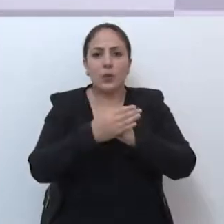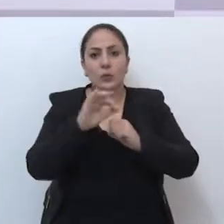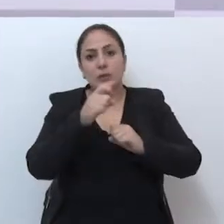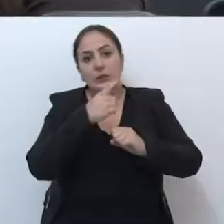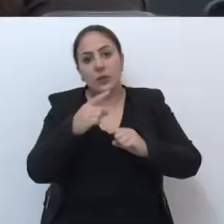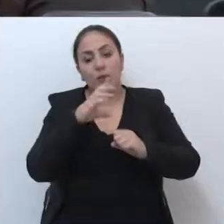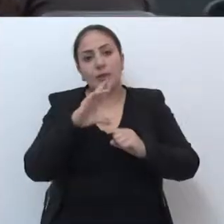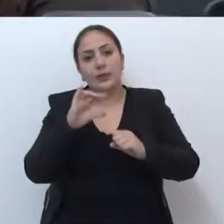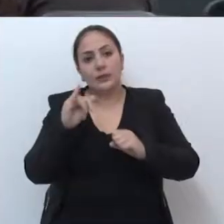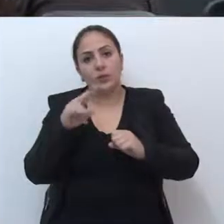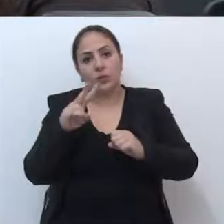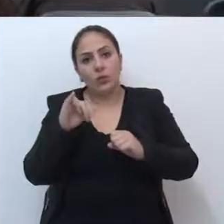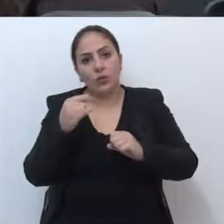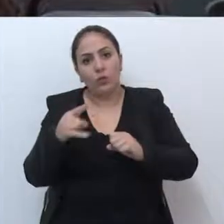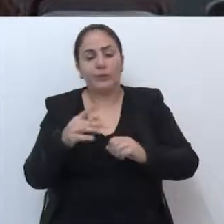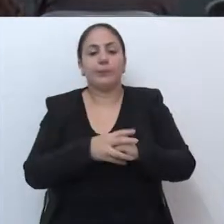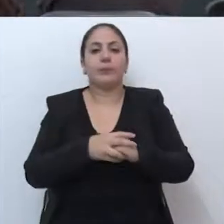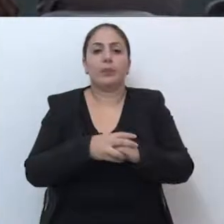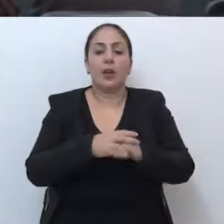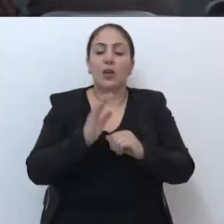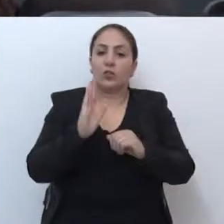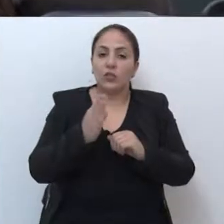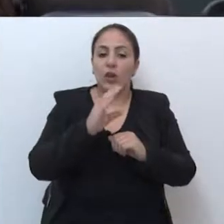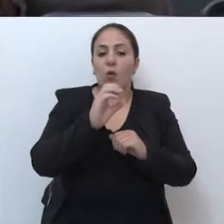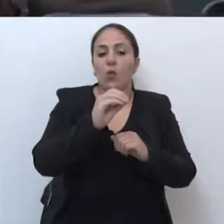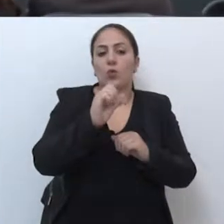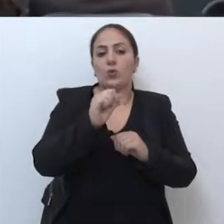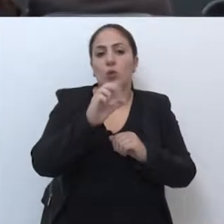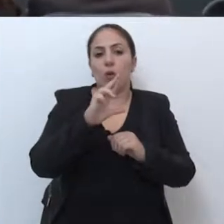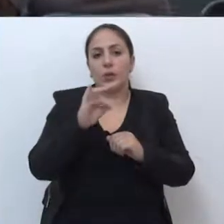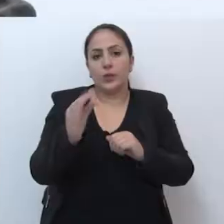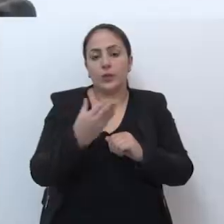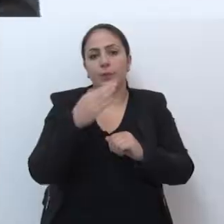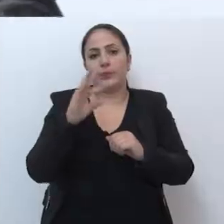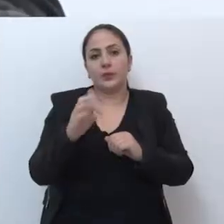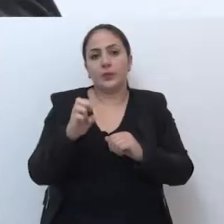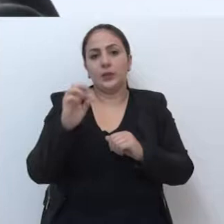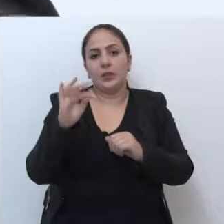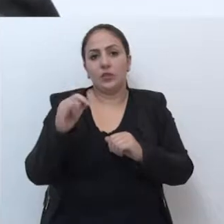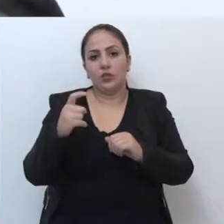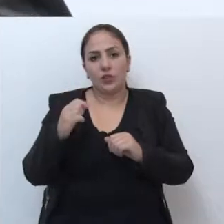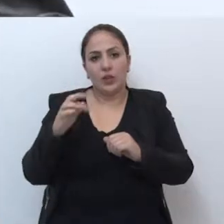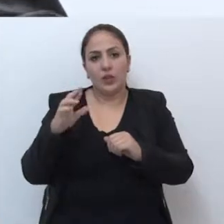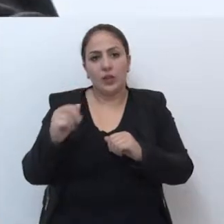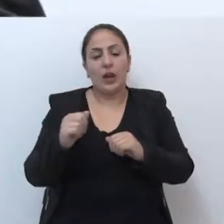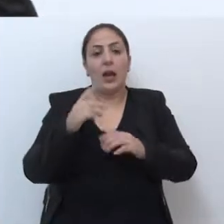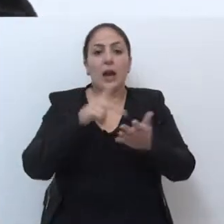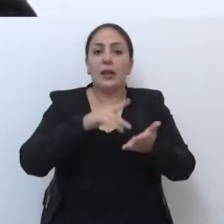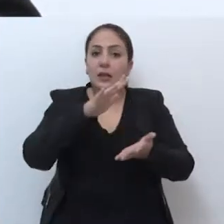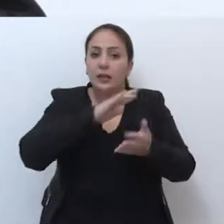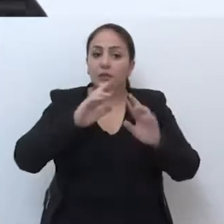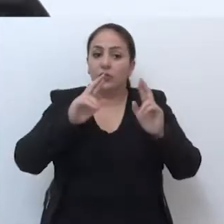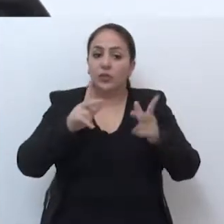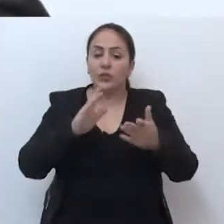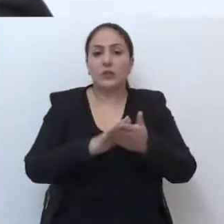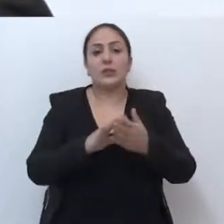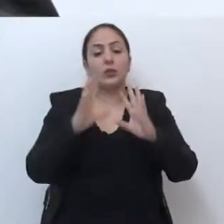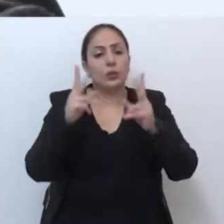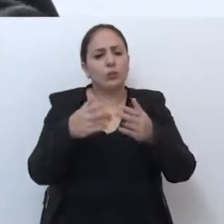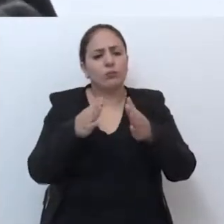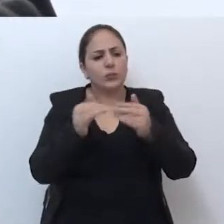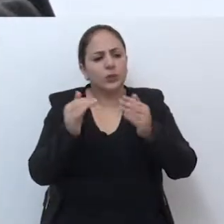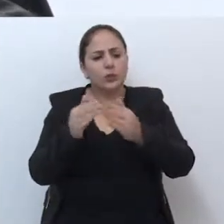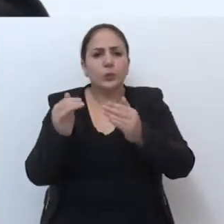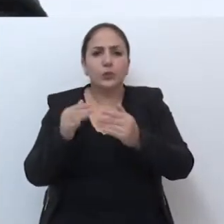nosso Brasil. Já na Osório Teixeira, a realidade é outra. Após vários pedidos do parlamentar, a